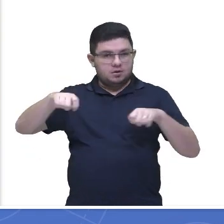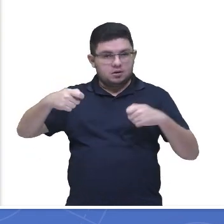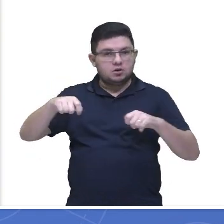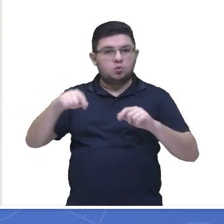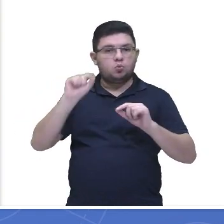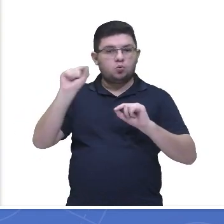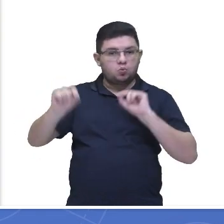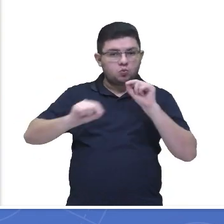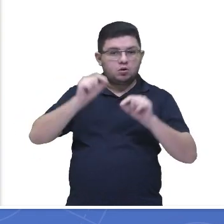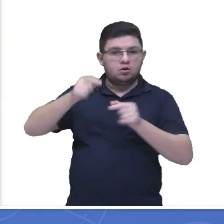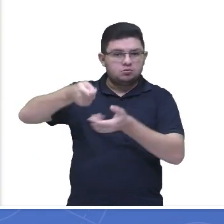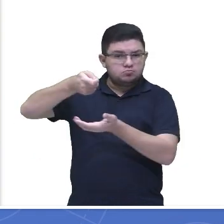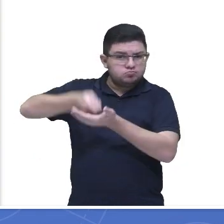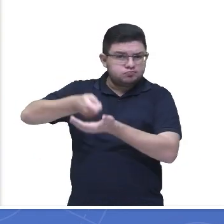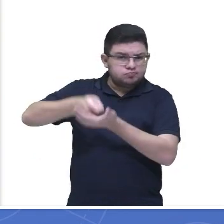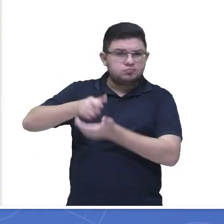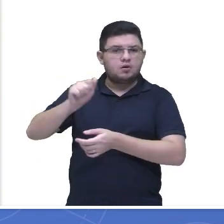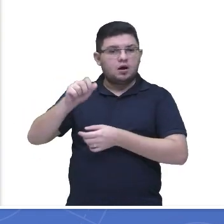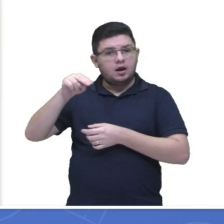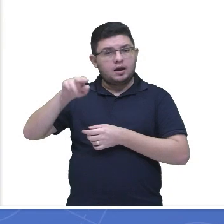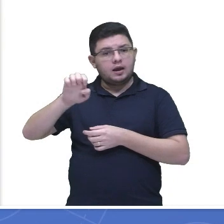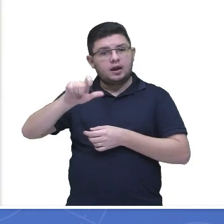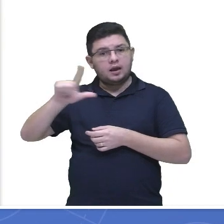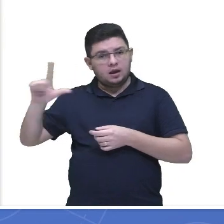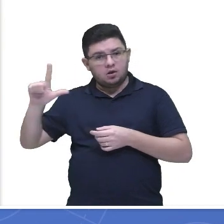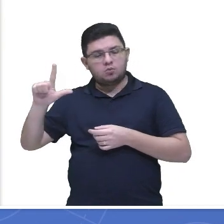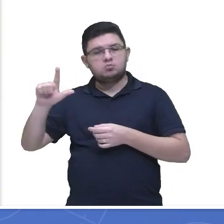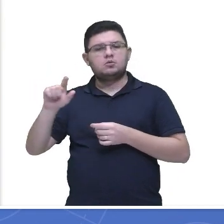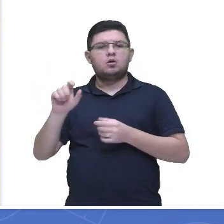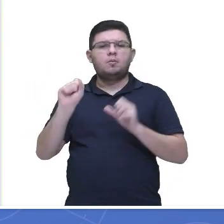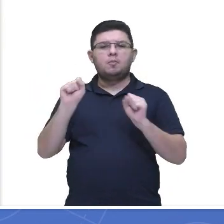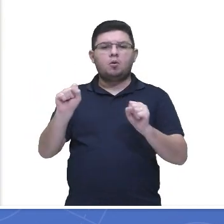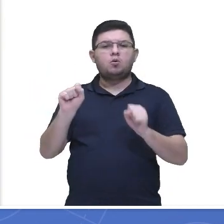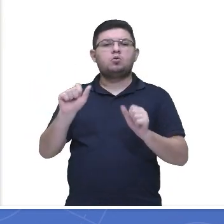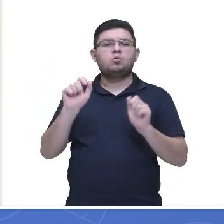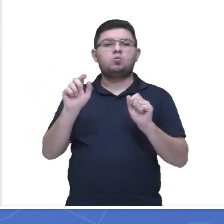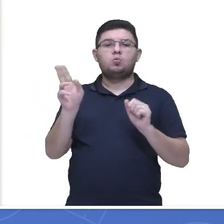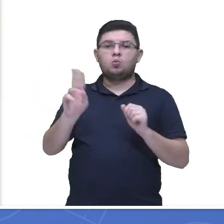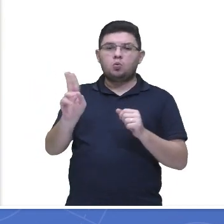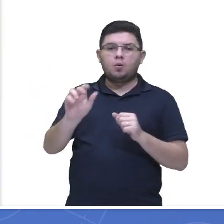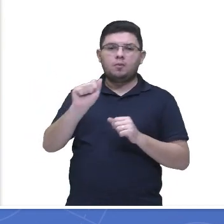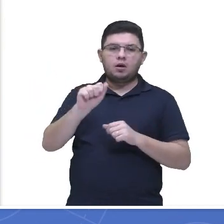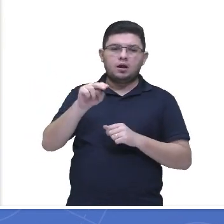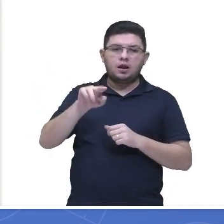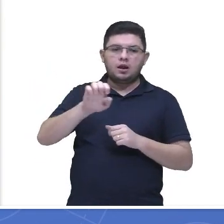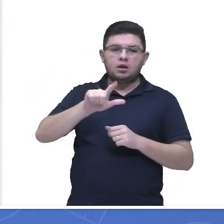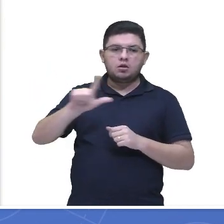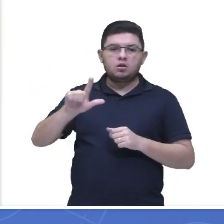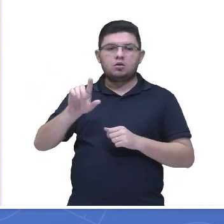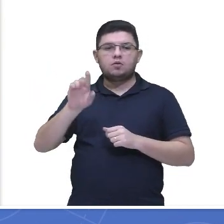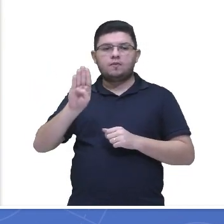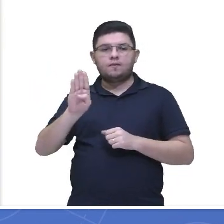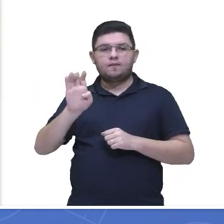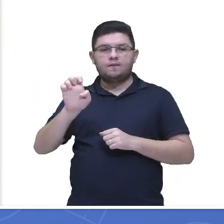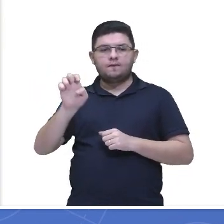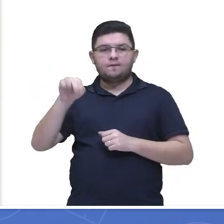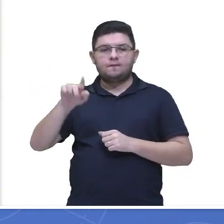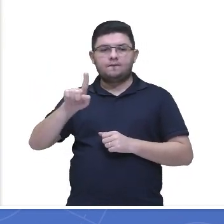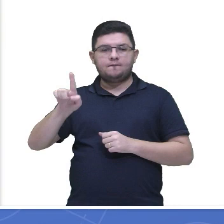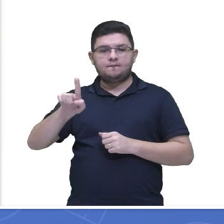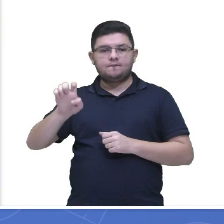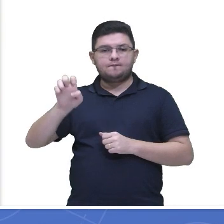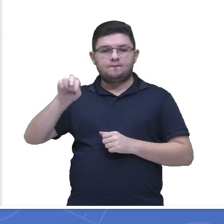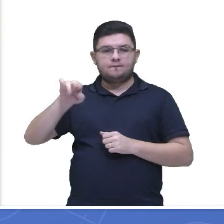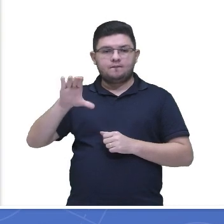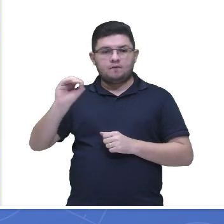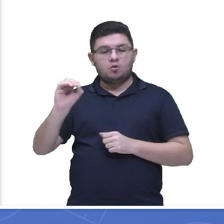ok? Também chamado de anel benzênico ou núcleo benzênico. Agora